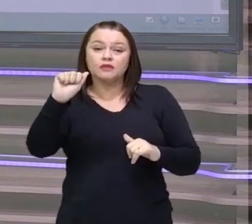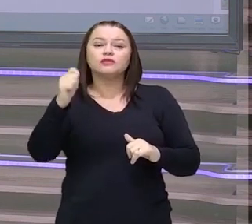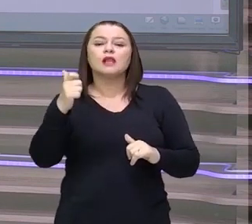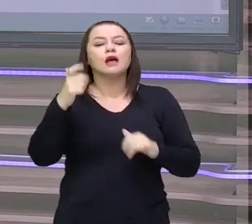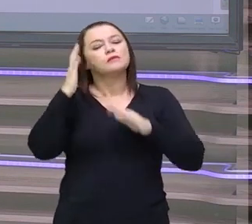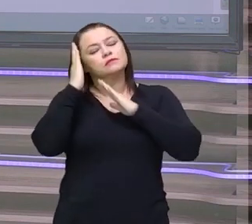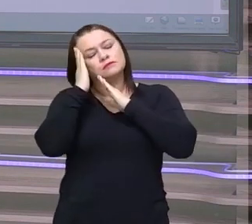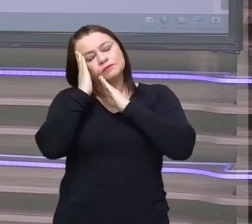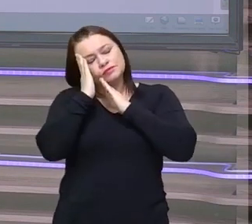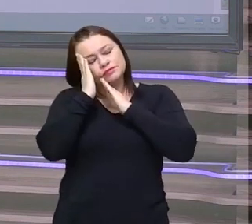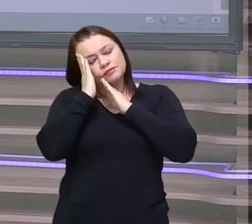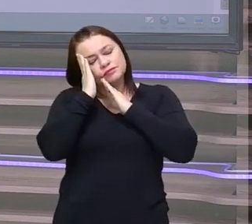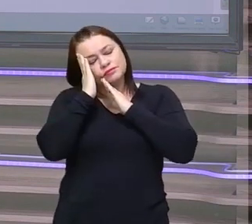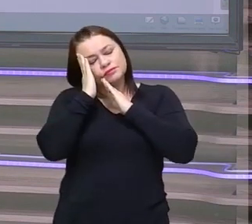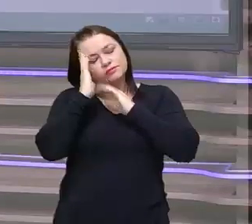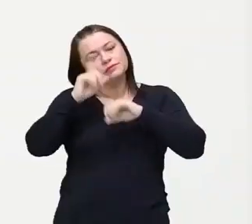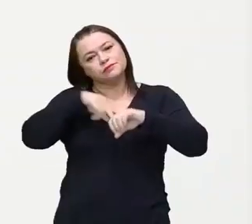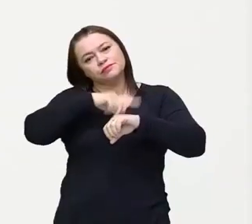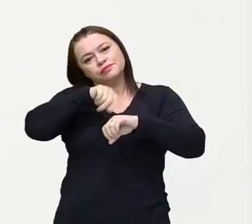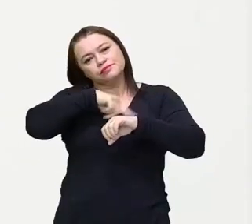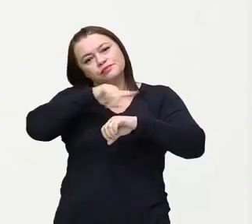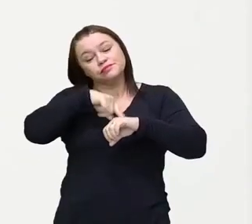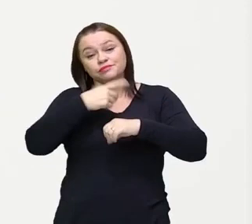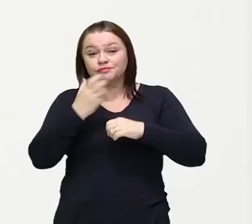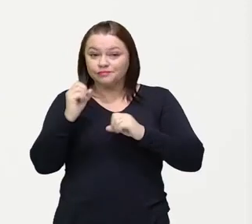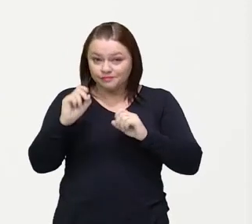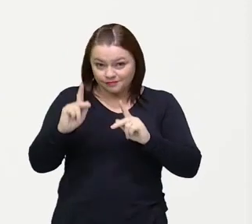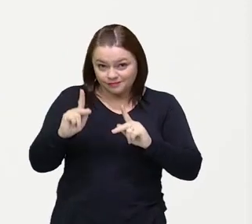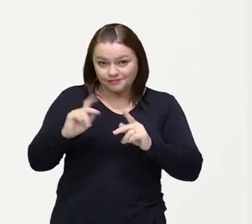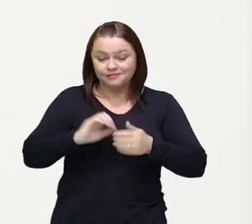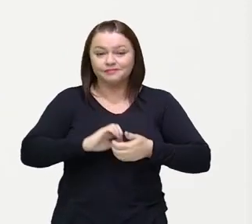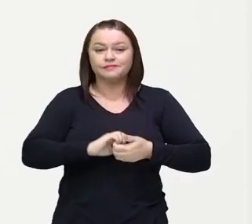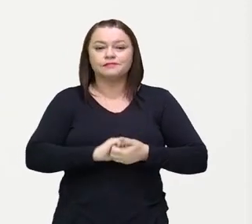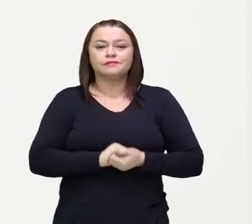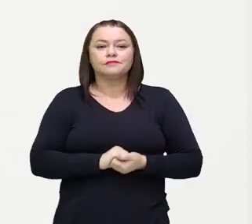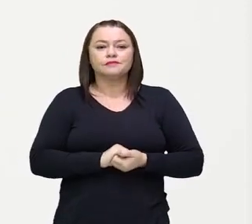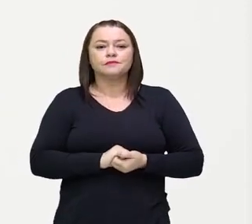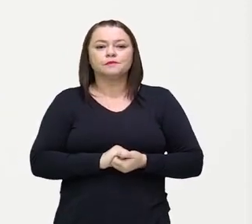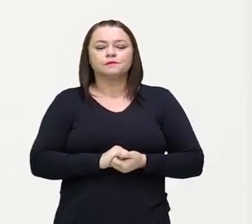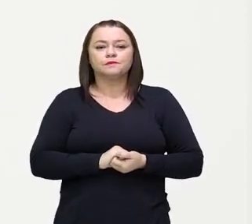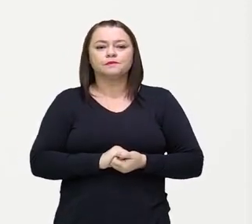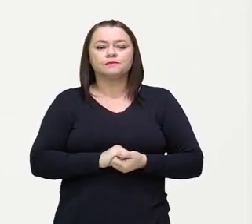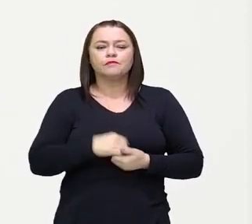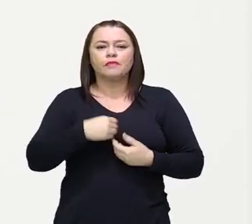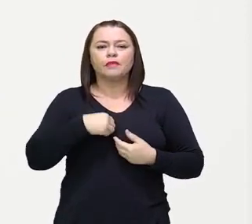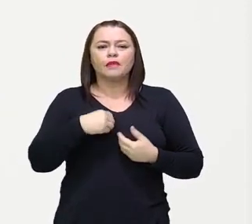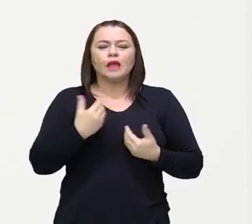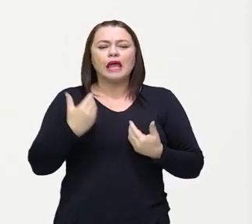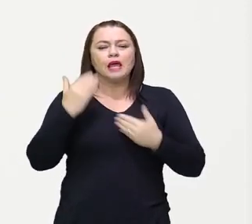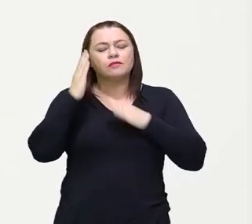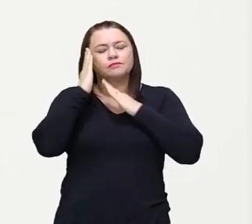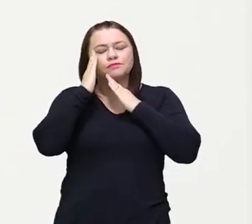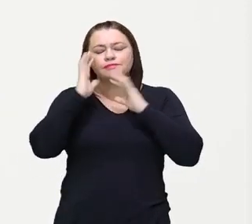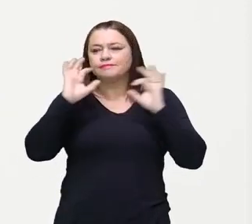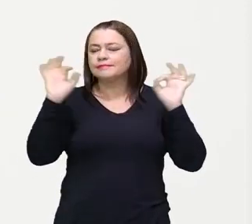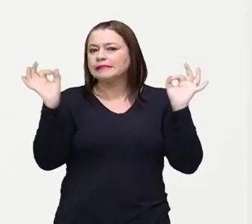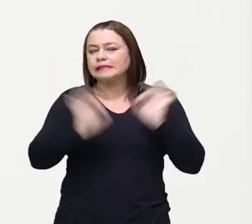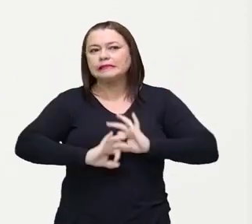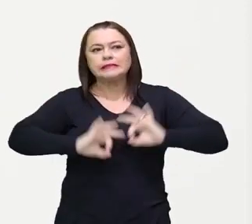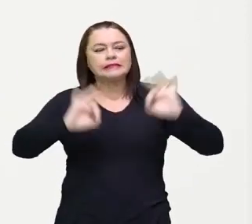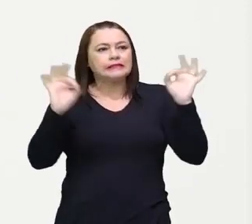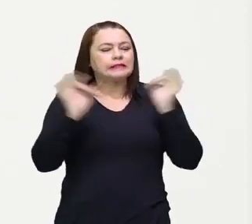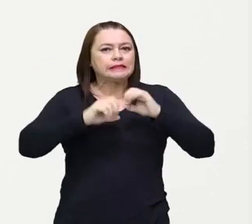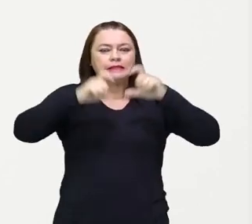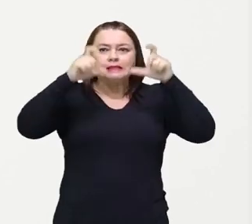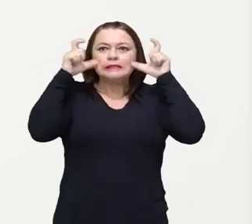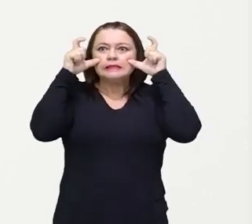José, dormi muito. Ok? Outro exemplo. Eu não dormi nada. Eu não